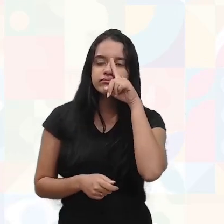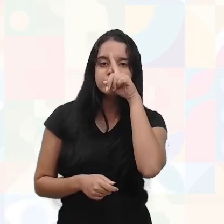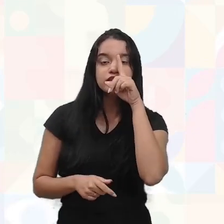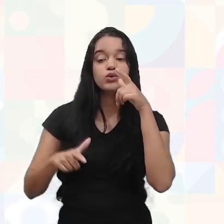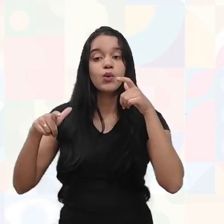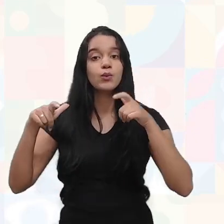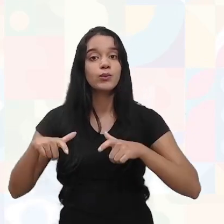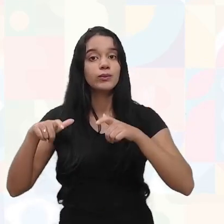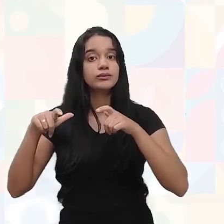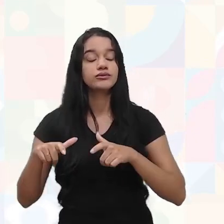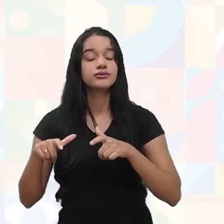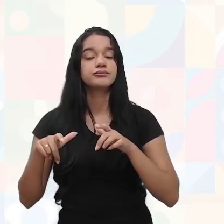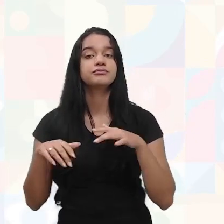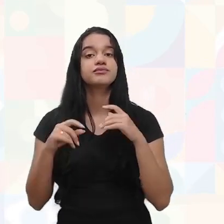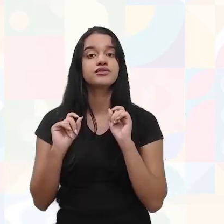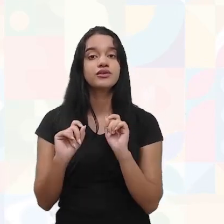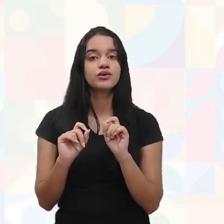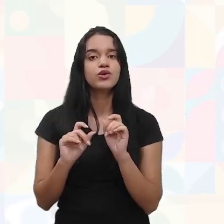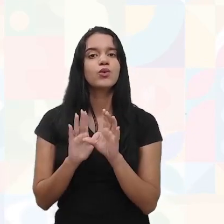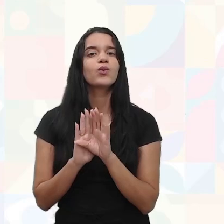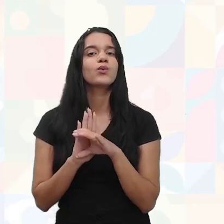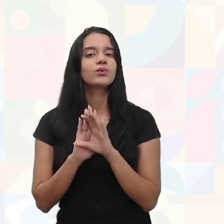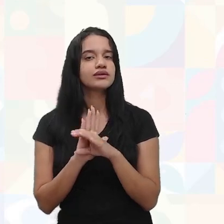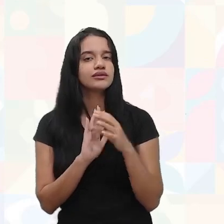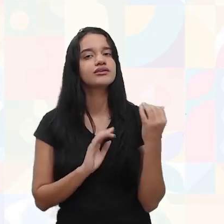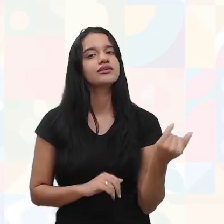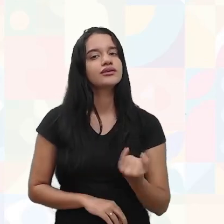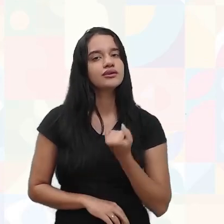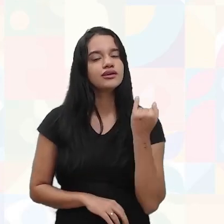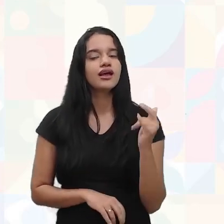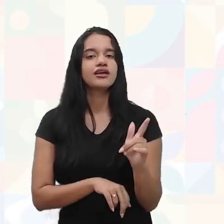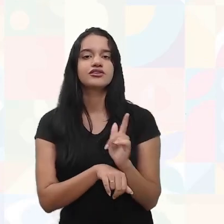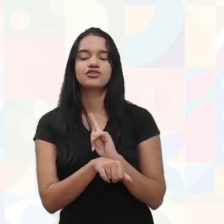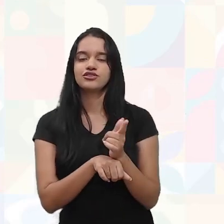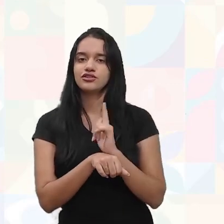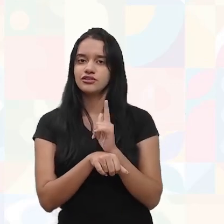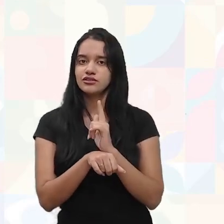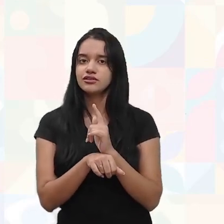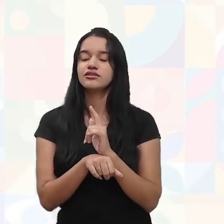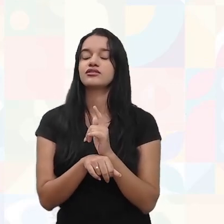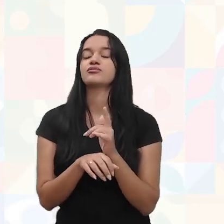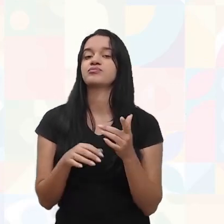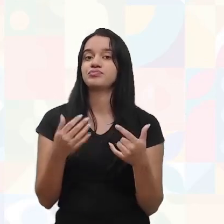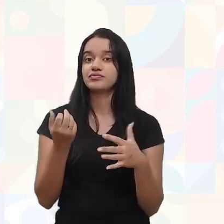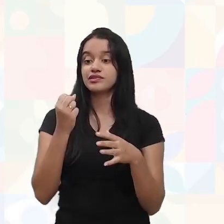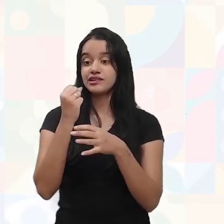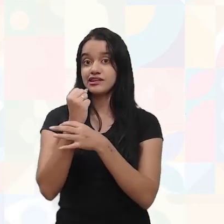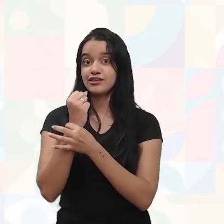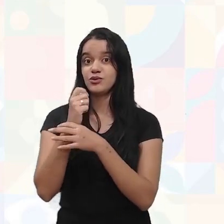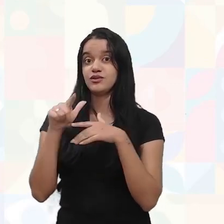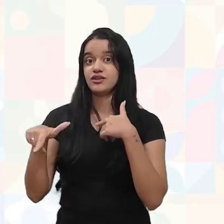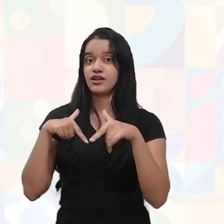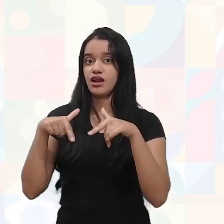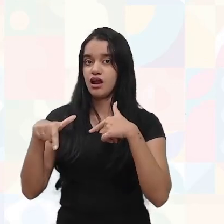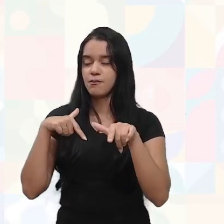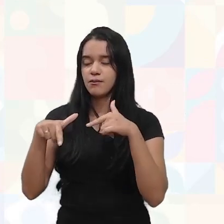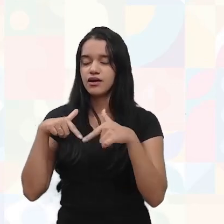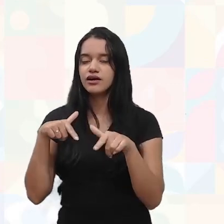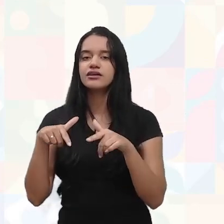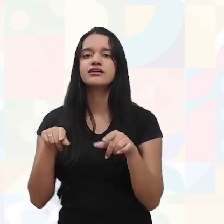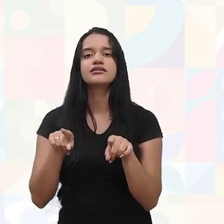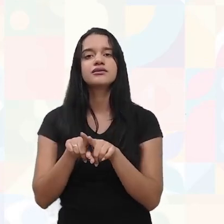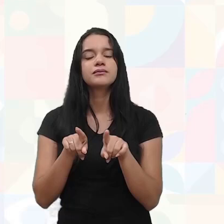ocupacionais. É um conceito muito importante na gestão em saúde e segurança do trabalho. Estabelece uma ordem